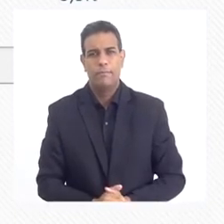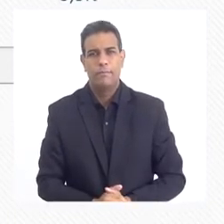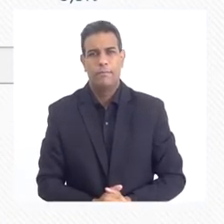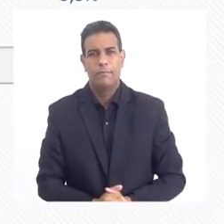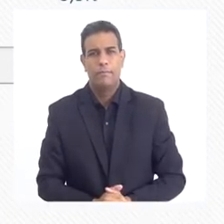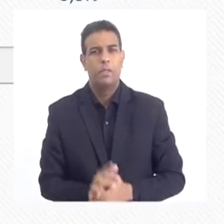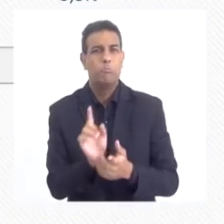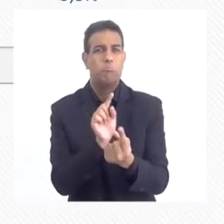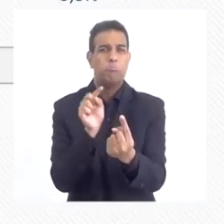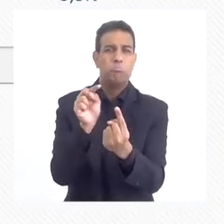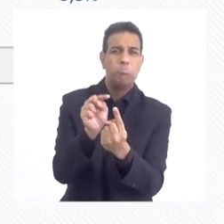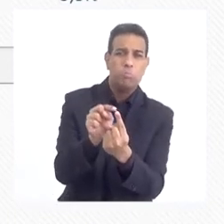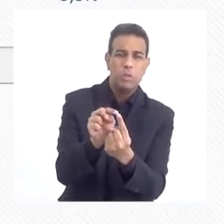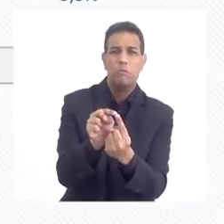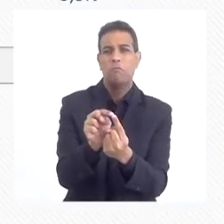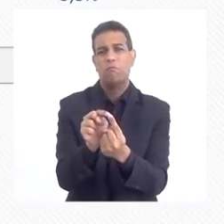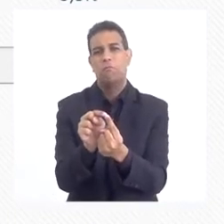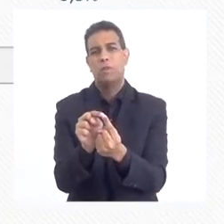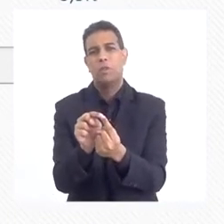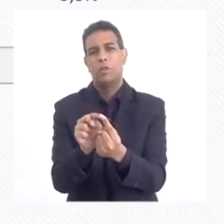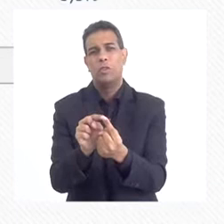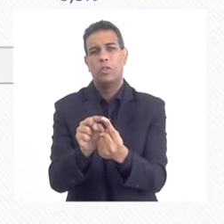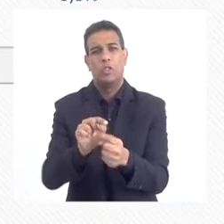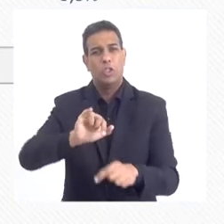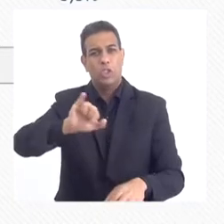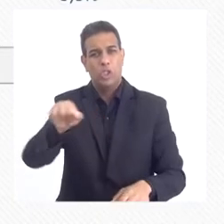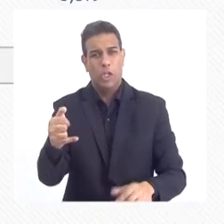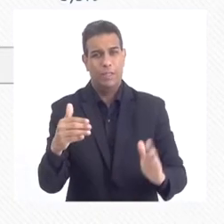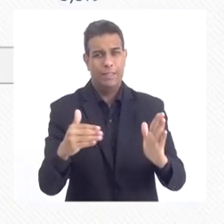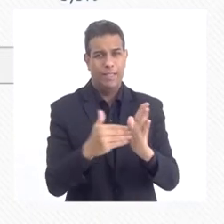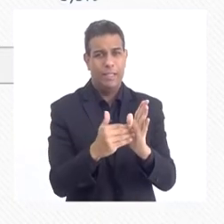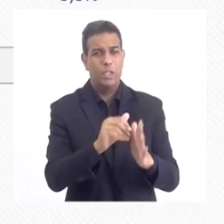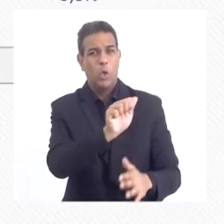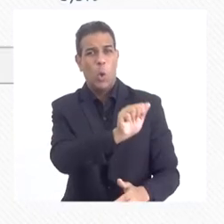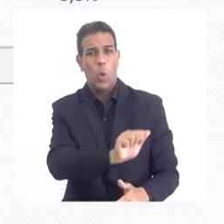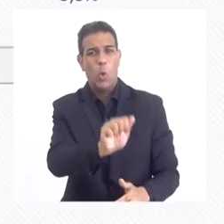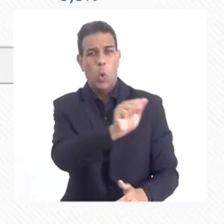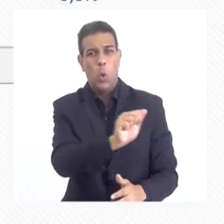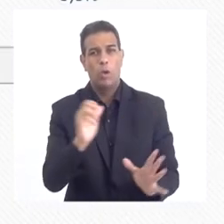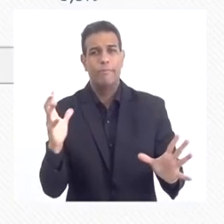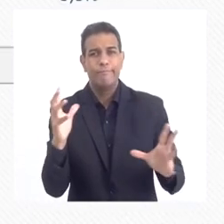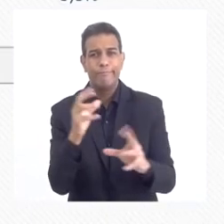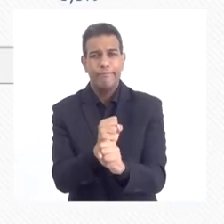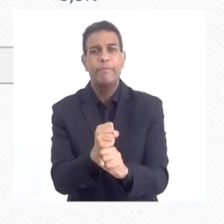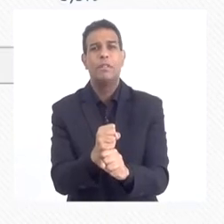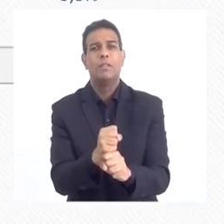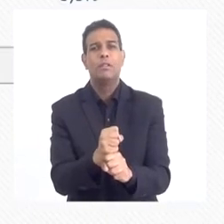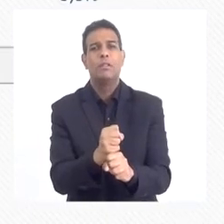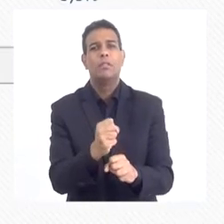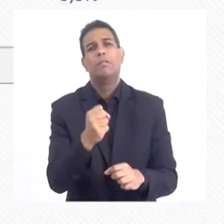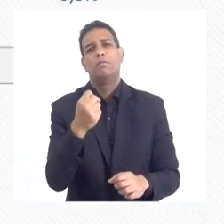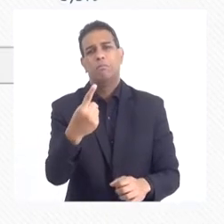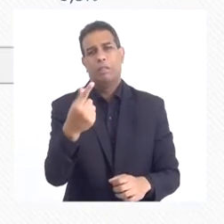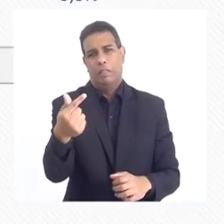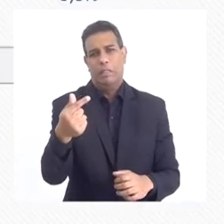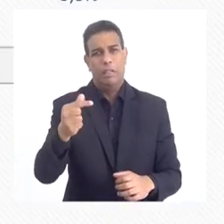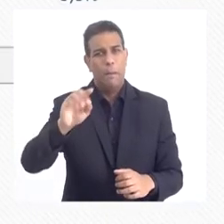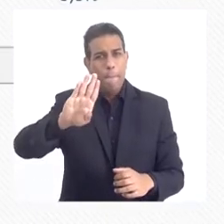O resultado de janeiro a agosto de quase 17 bi, né? E é claro que